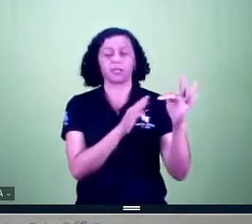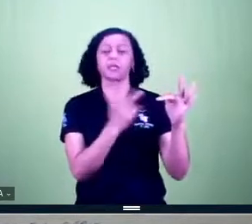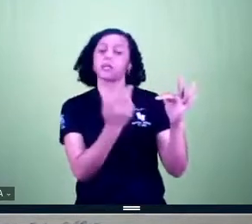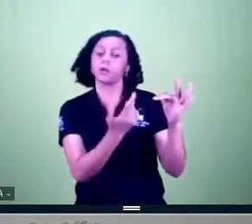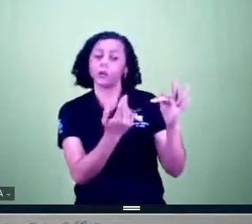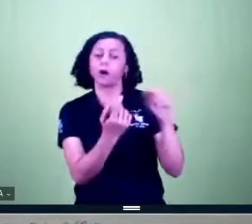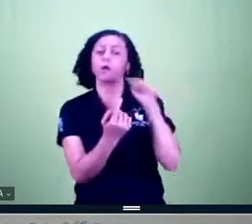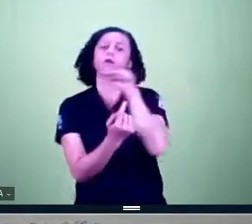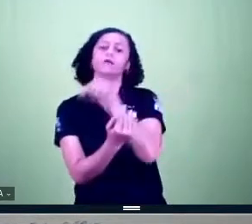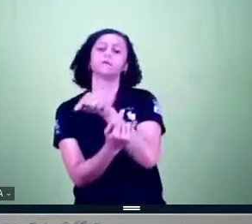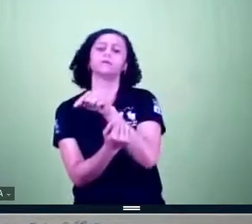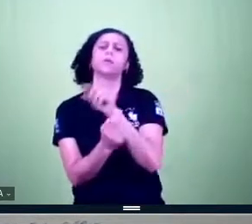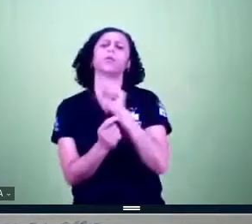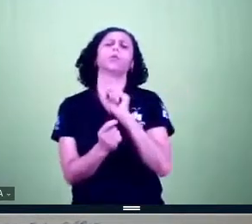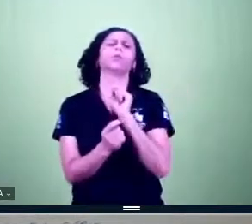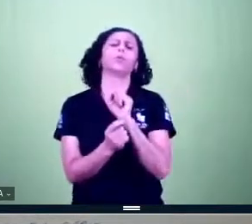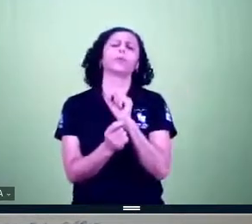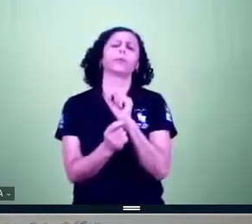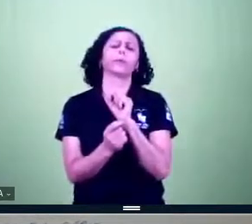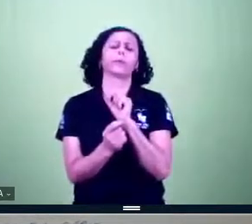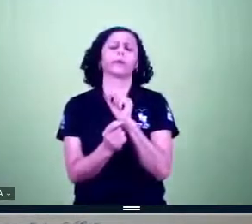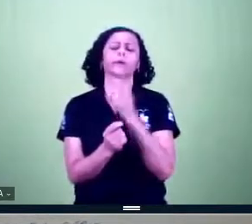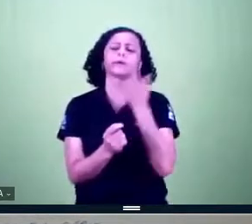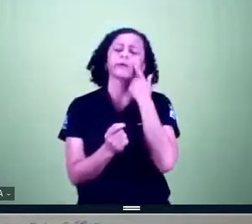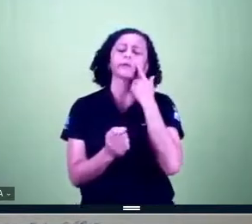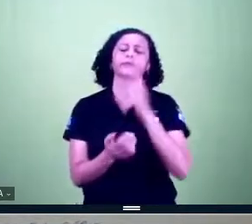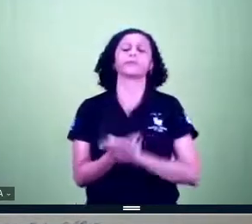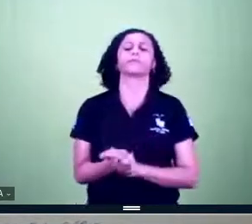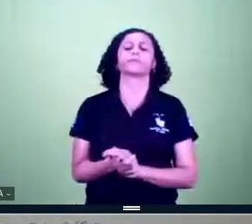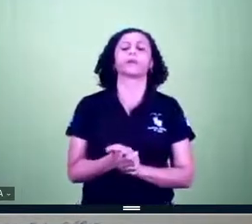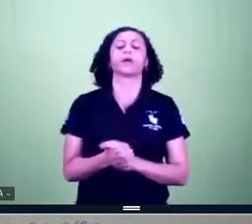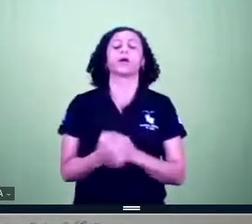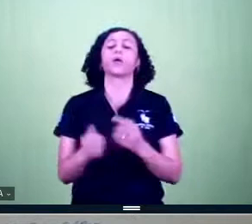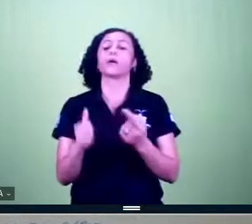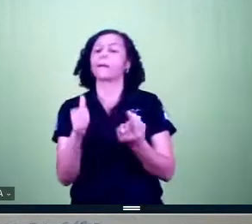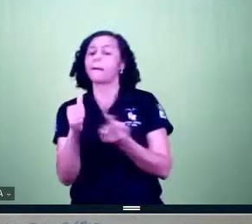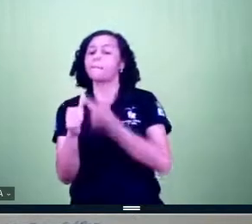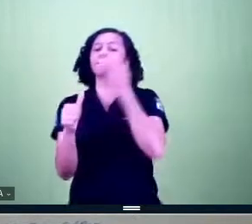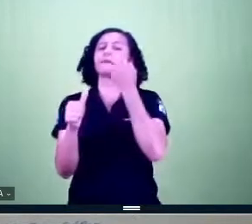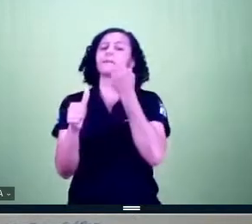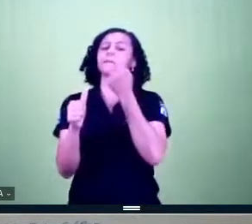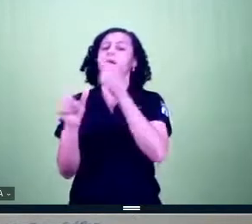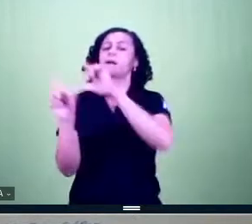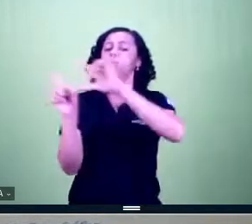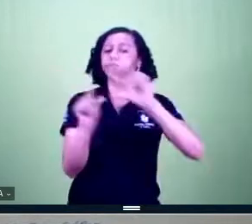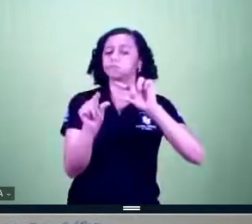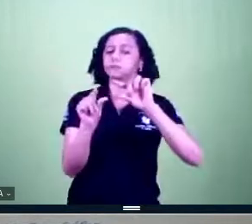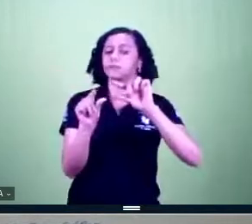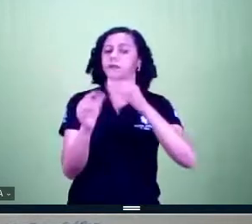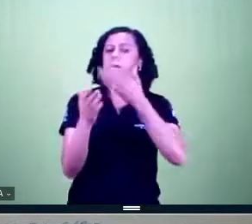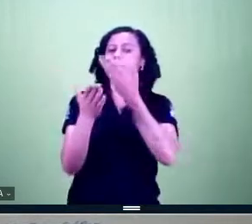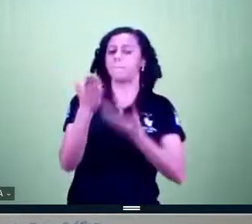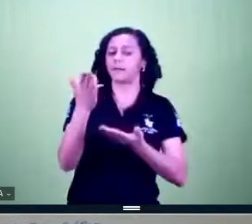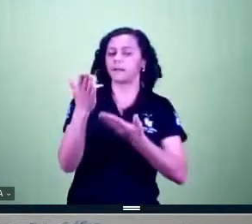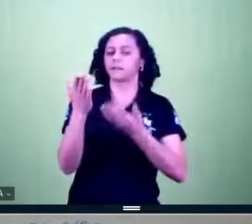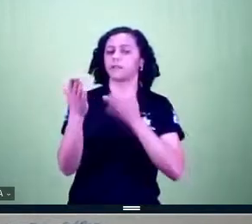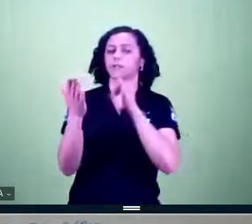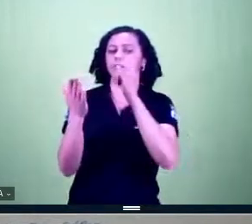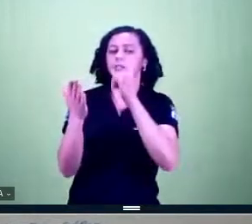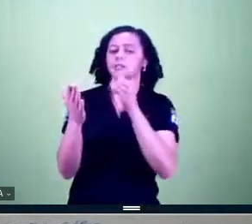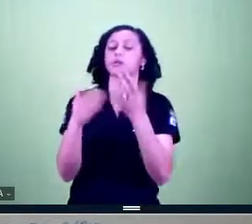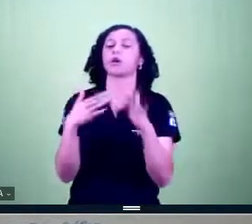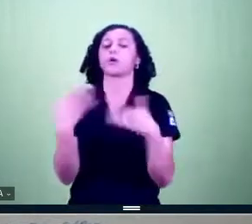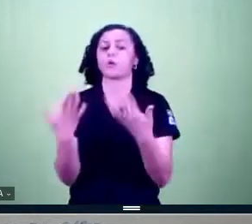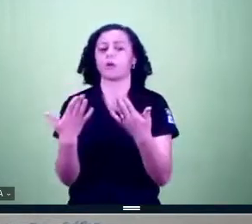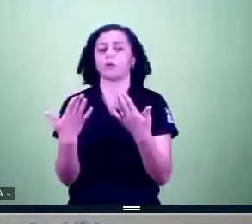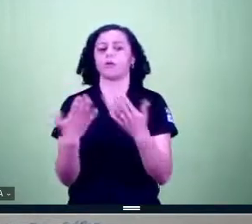consome esse fornecimento. Então, vamos lá. Qual a primeira queda de tensão? Eu posso colocar aqui, ó. Vou chamar isso daqui